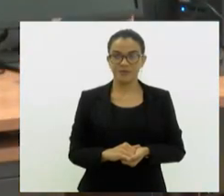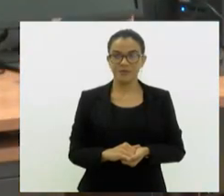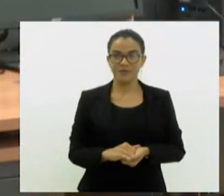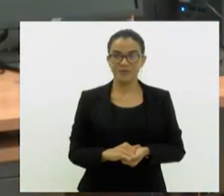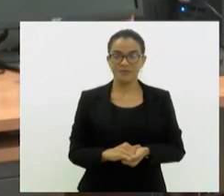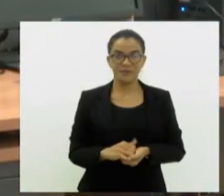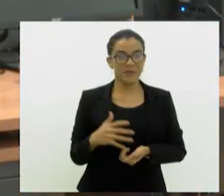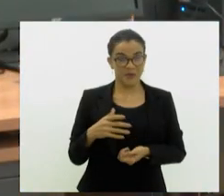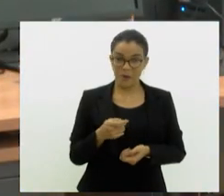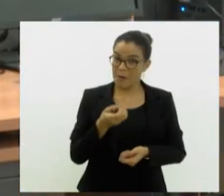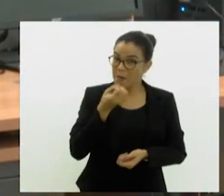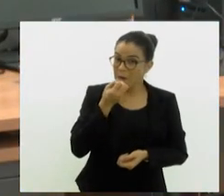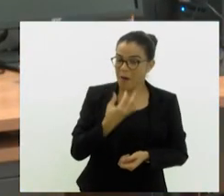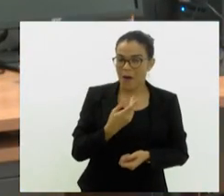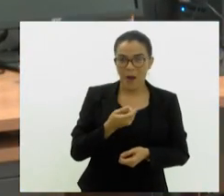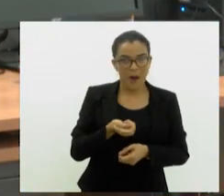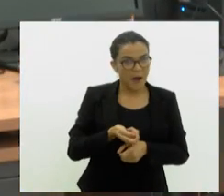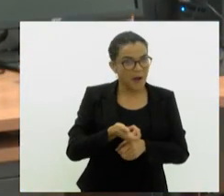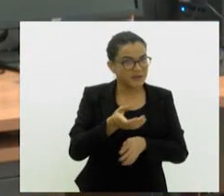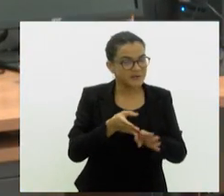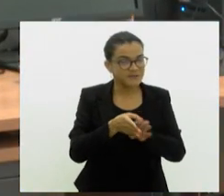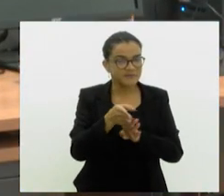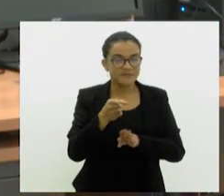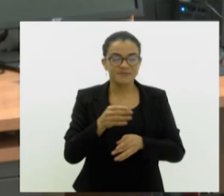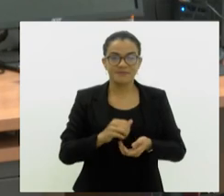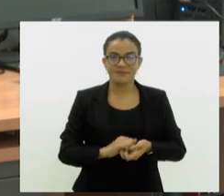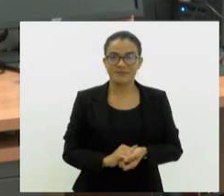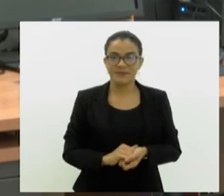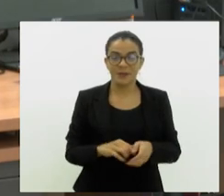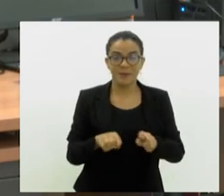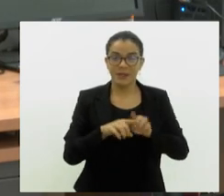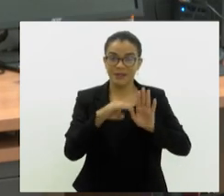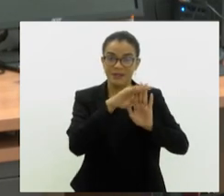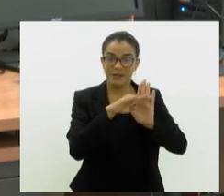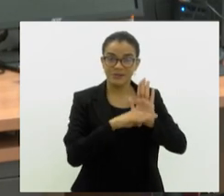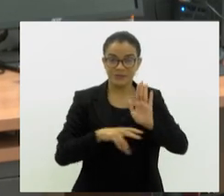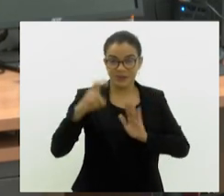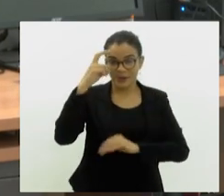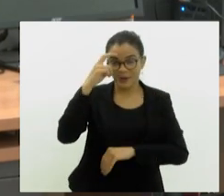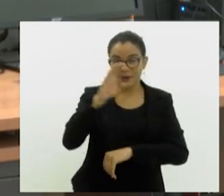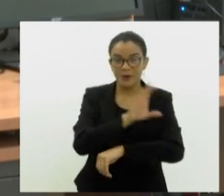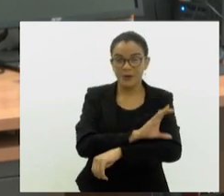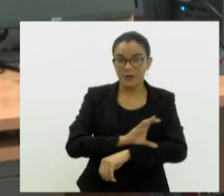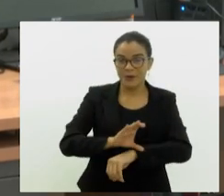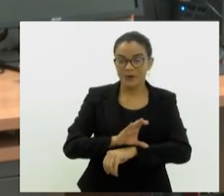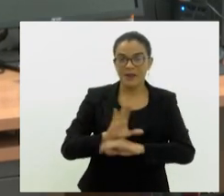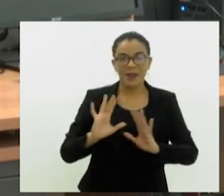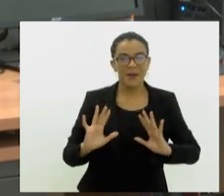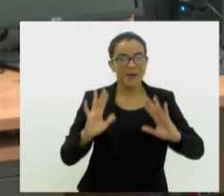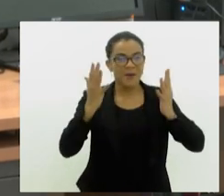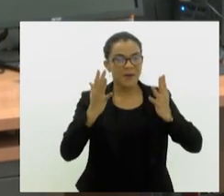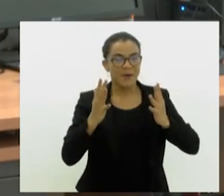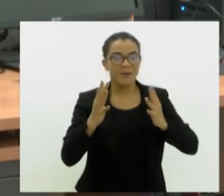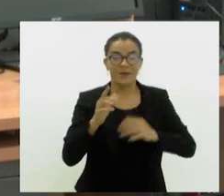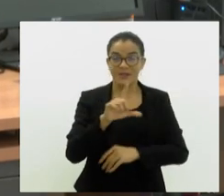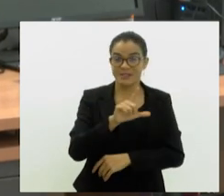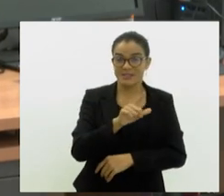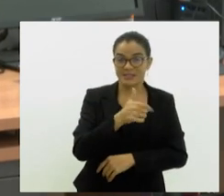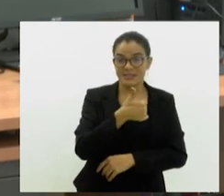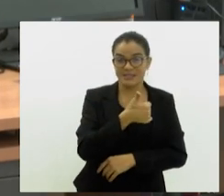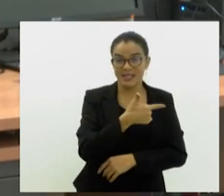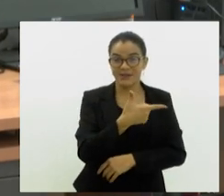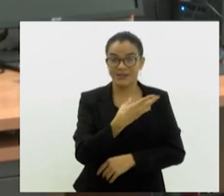A bela dica. Bom, agora a gente vai para as dicas da nossa agenda cultural, que traz as comemorações pelos